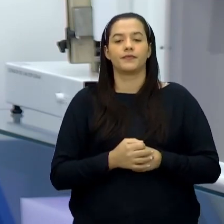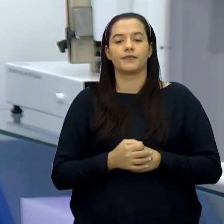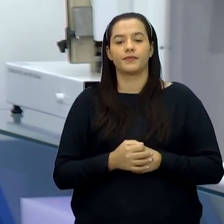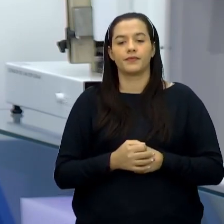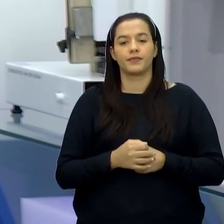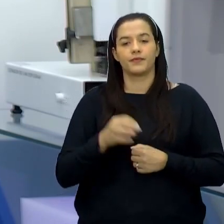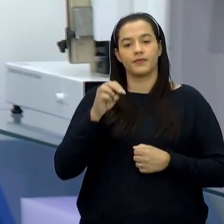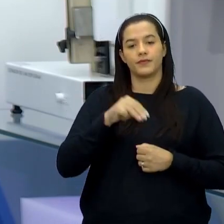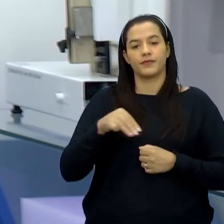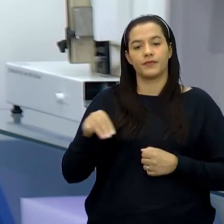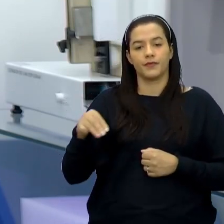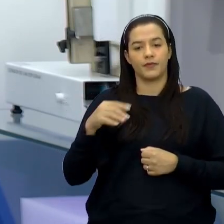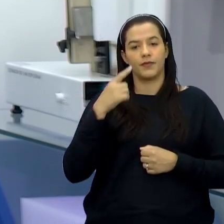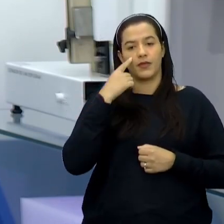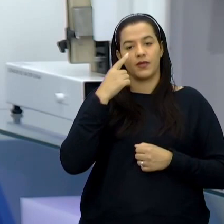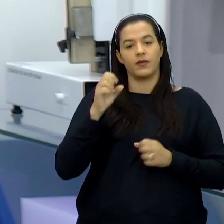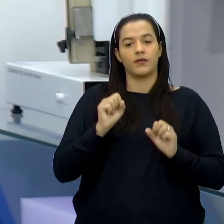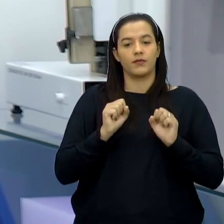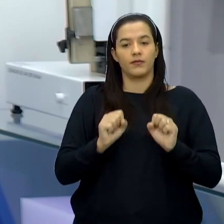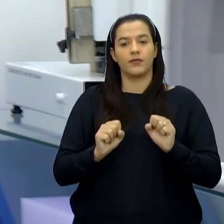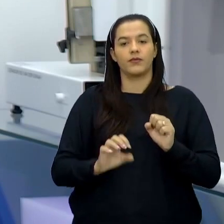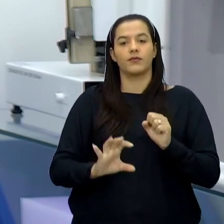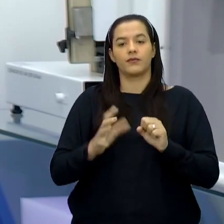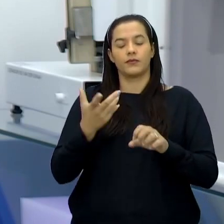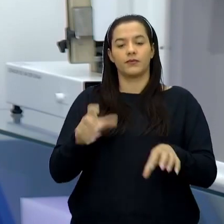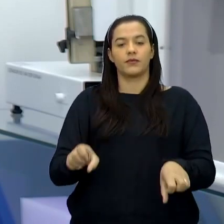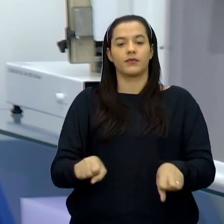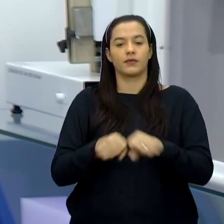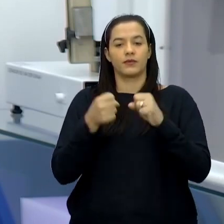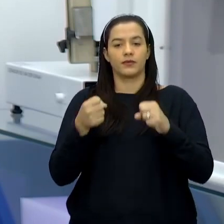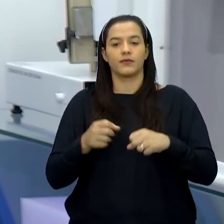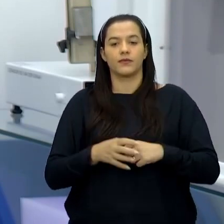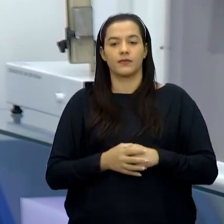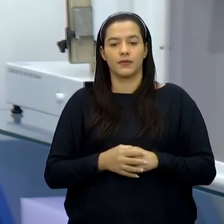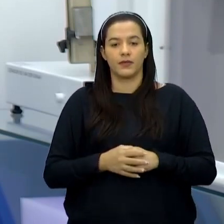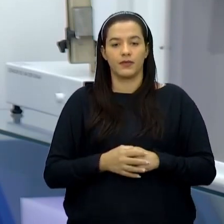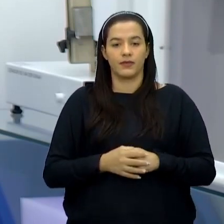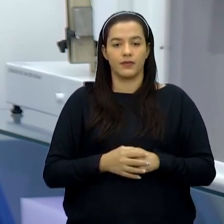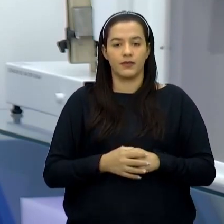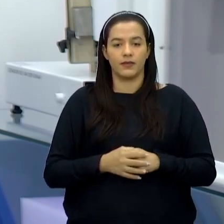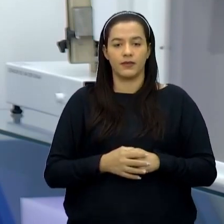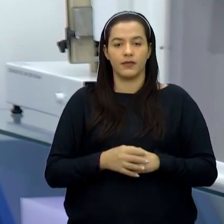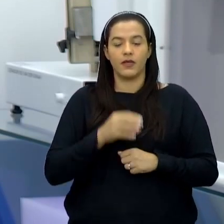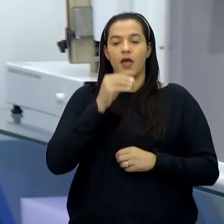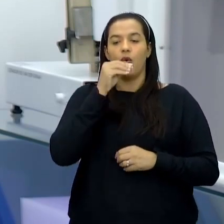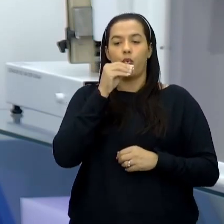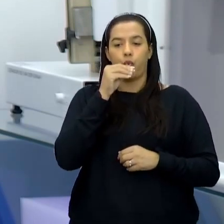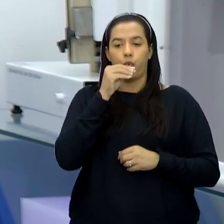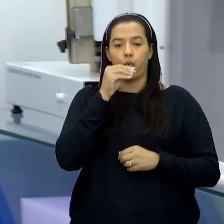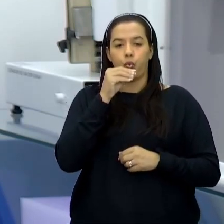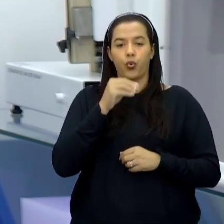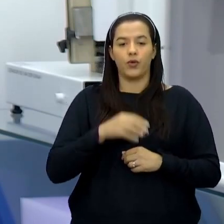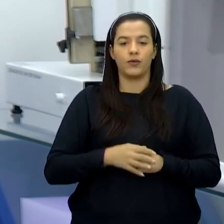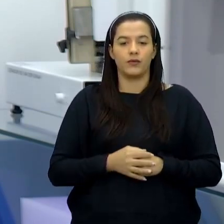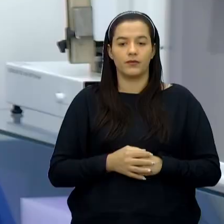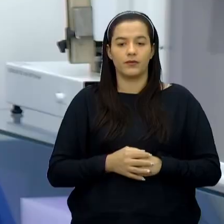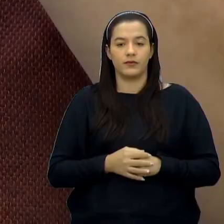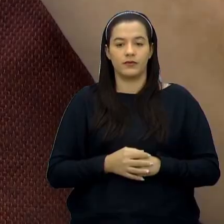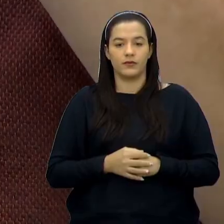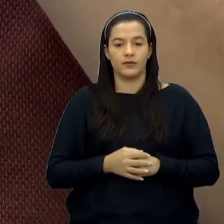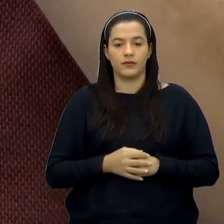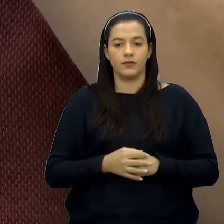o Erlenmeyer, principalmente porque pode quebrar lá. Aí você vai soprando.